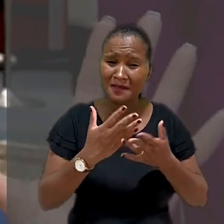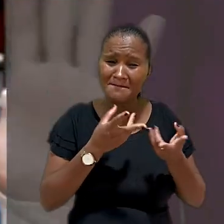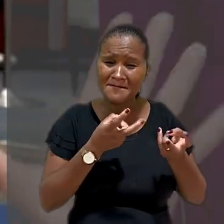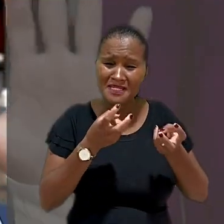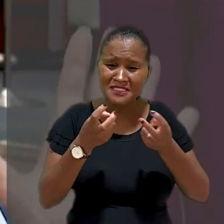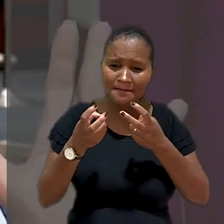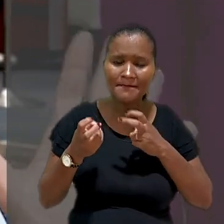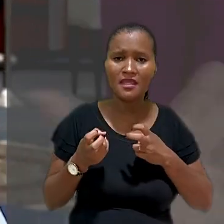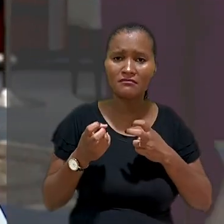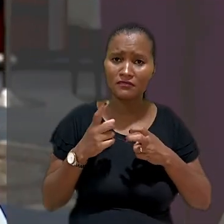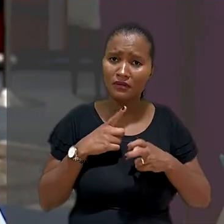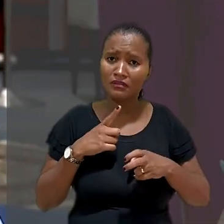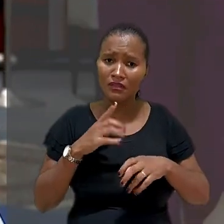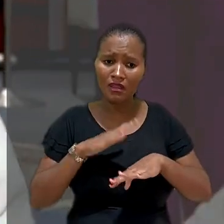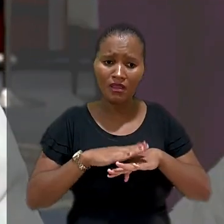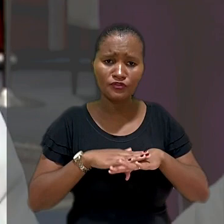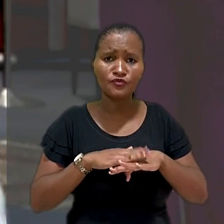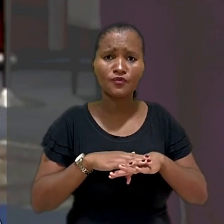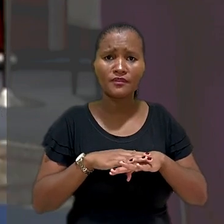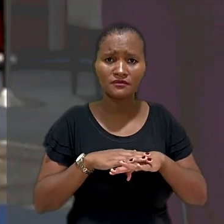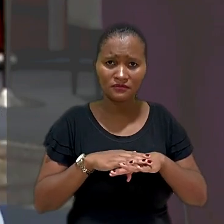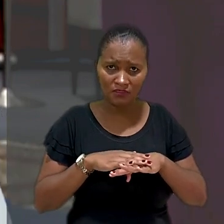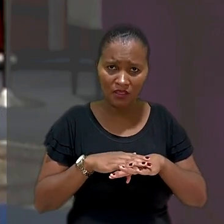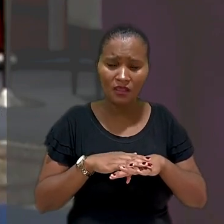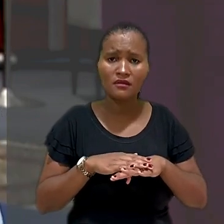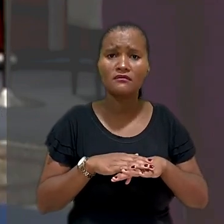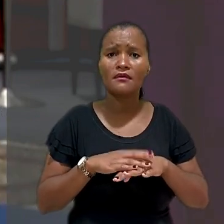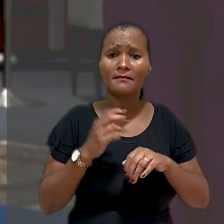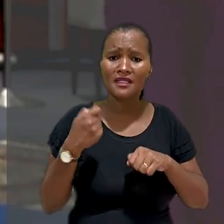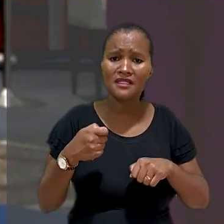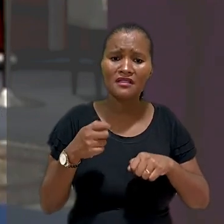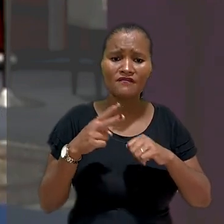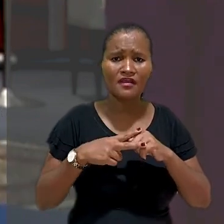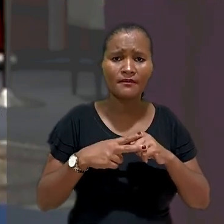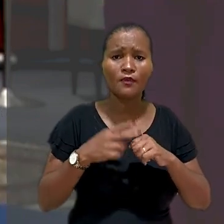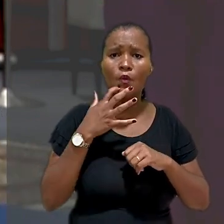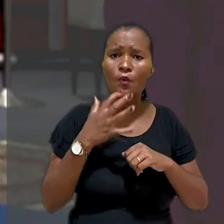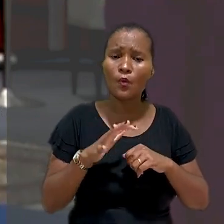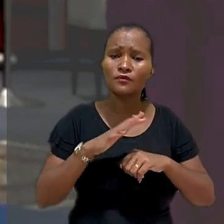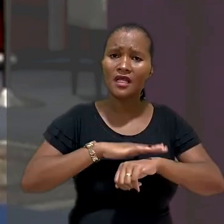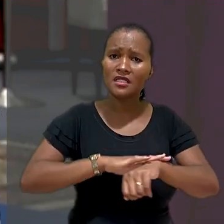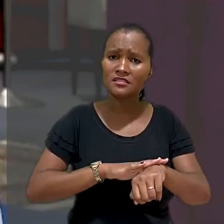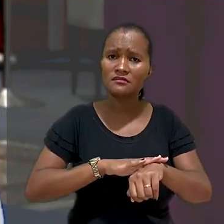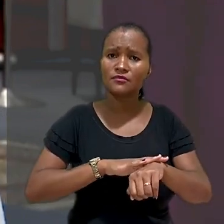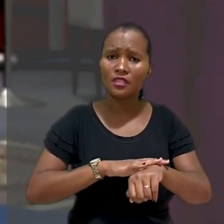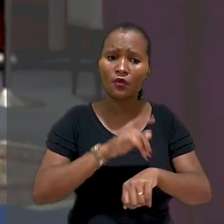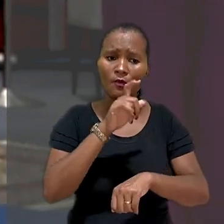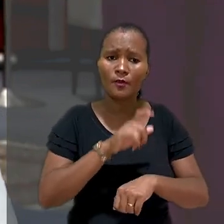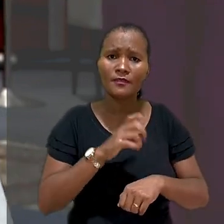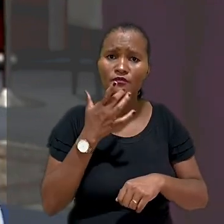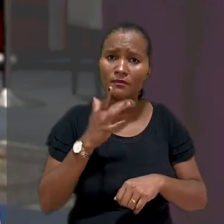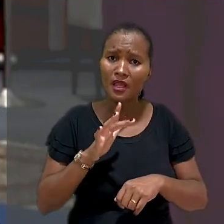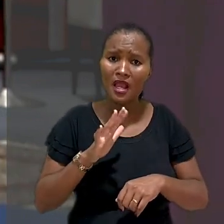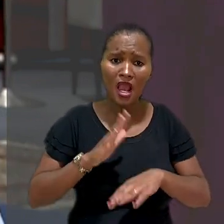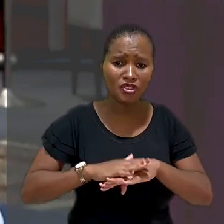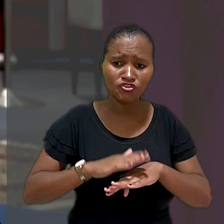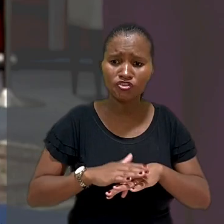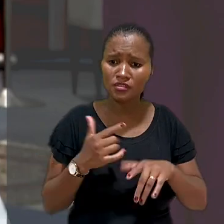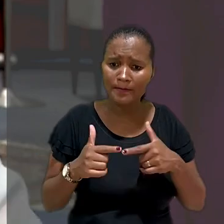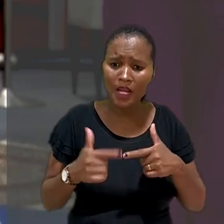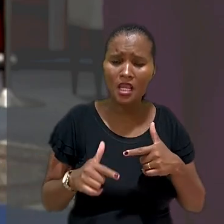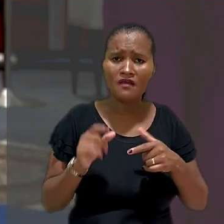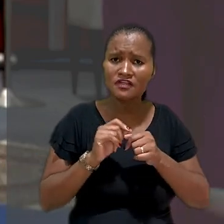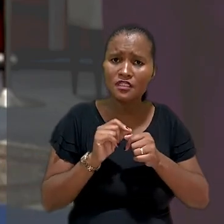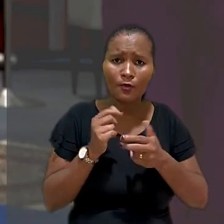a perceber começar a perceber e ter ações acionar verbo a gente precisa de um verbo contra o racismo como pessoas brancas agir